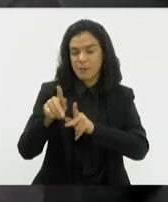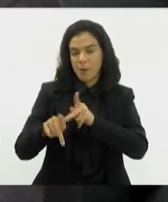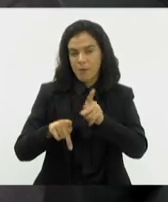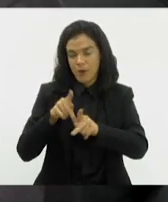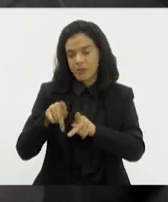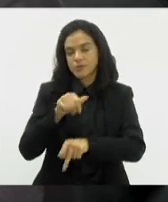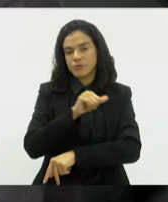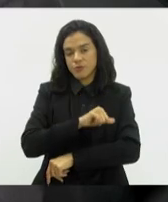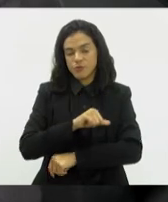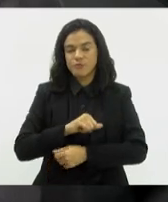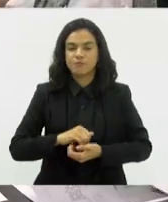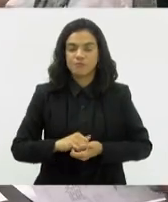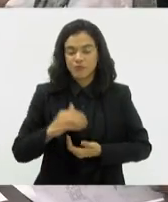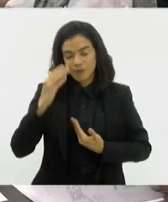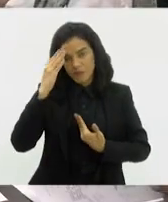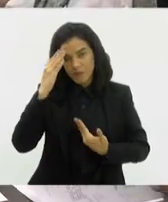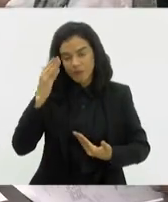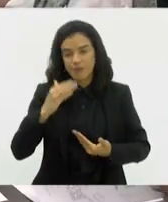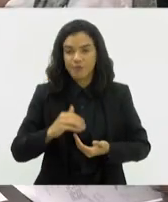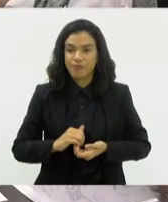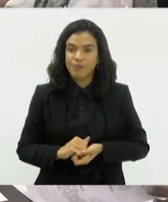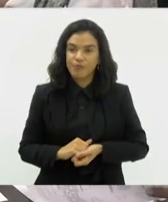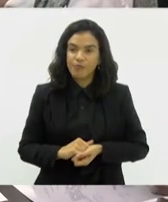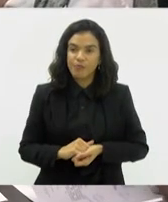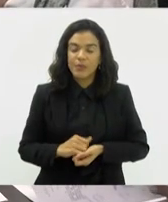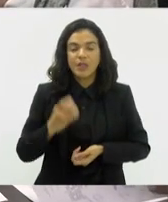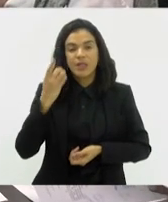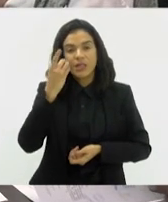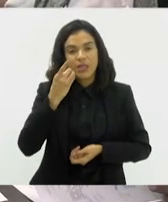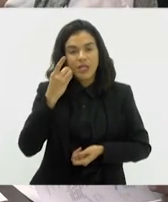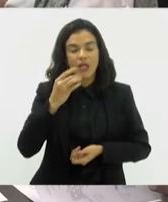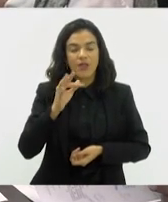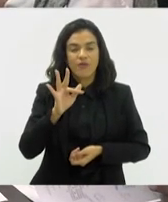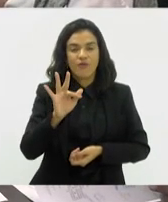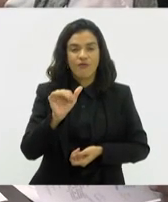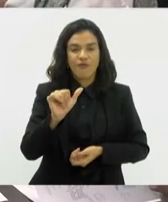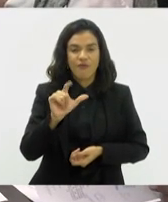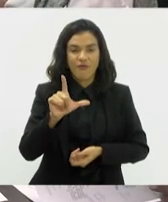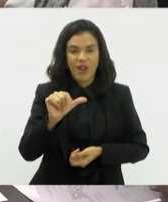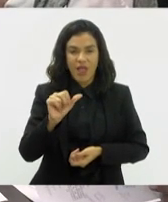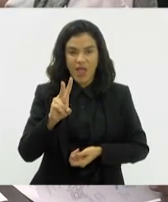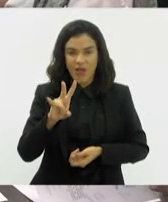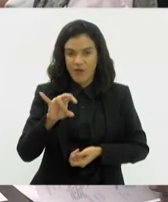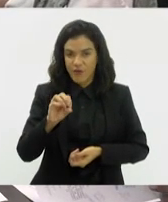voto é favorável. Obrigado, deputado. Deputado Flávio Serafini.